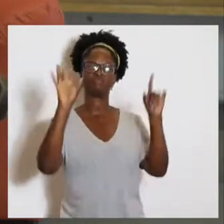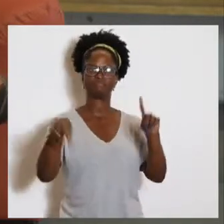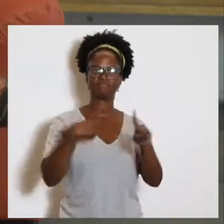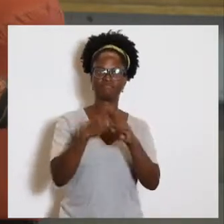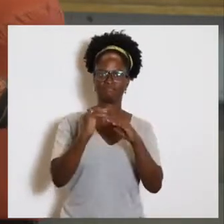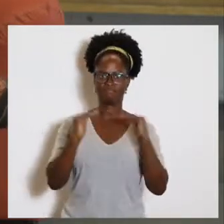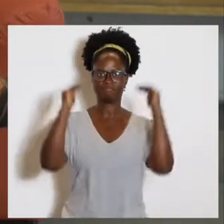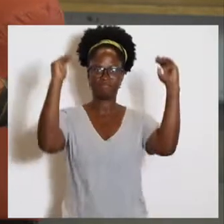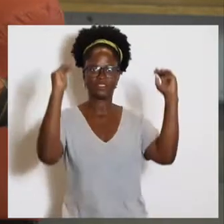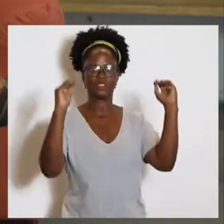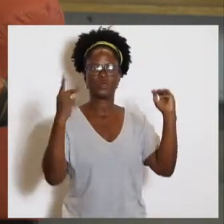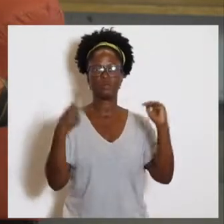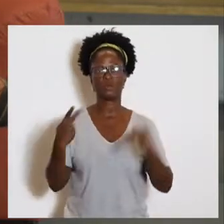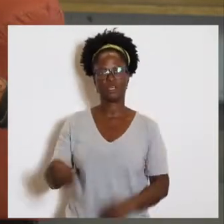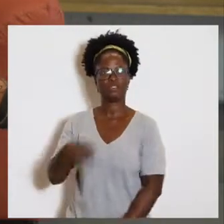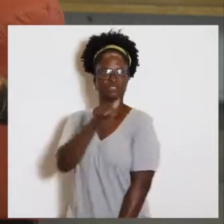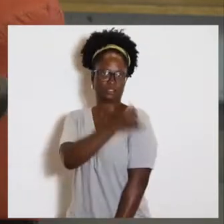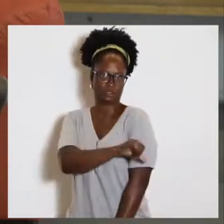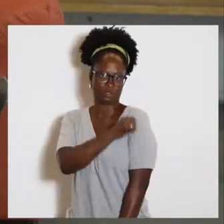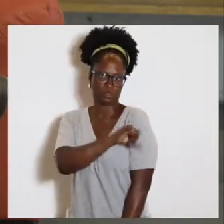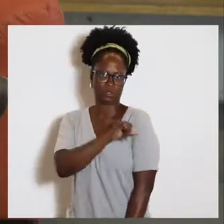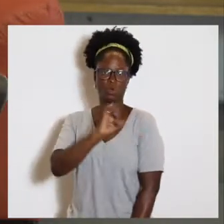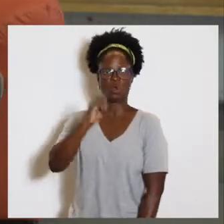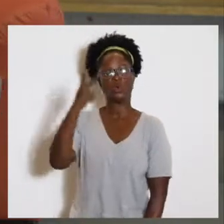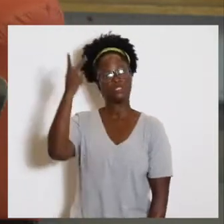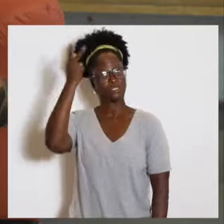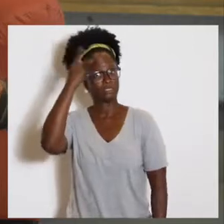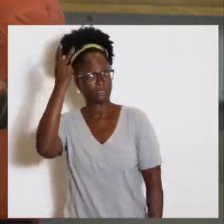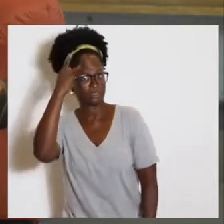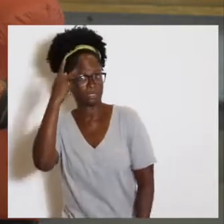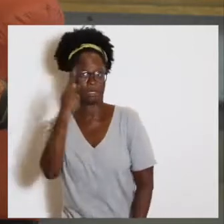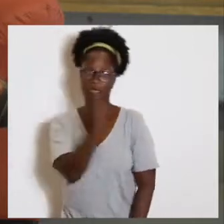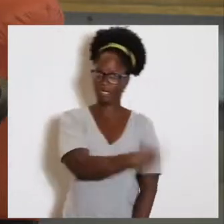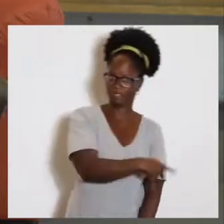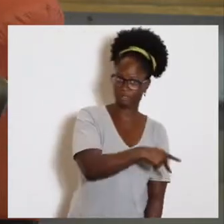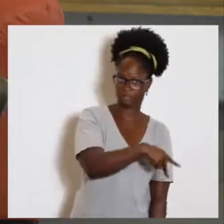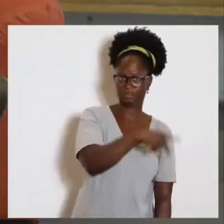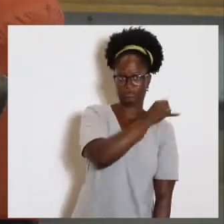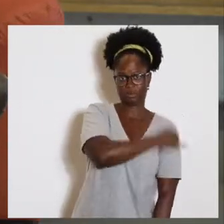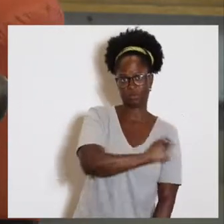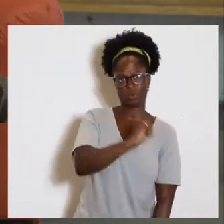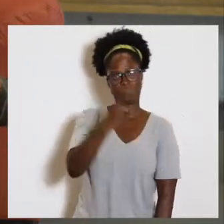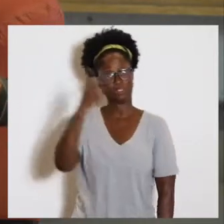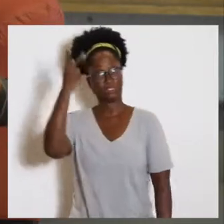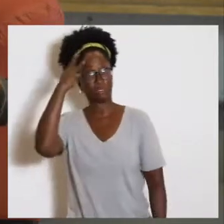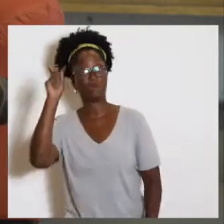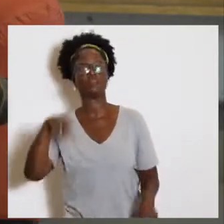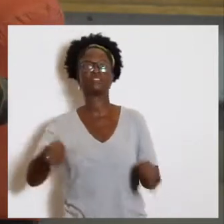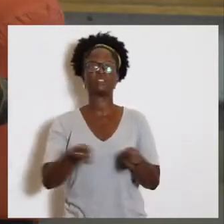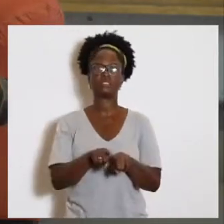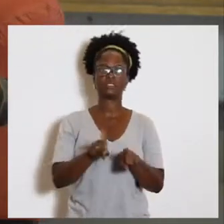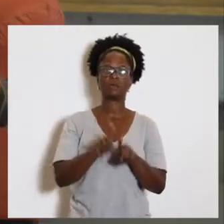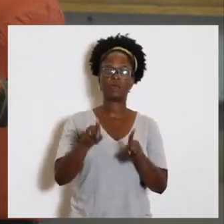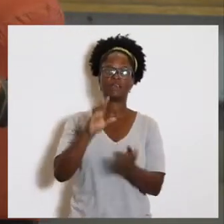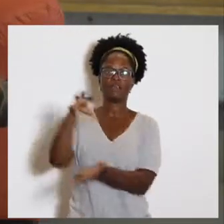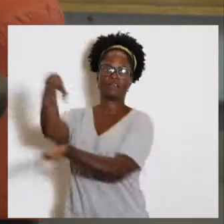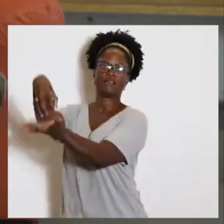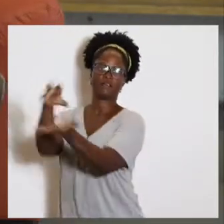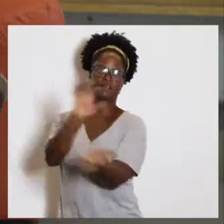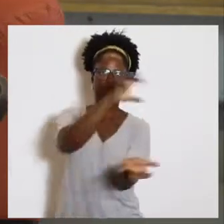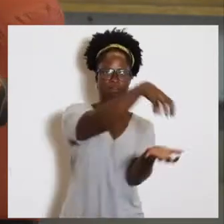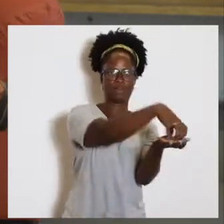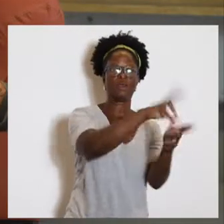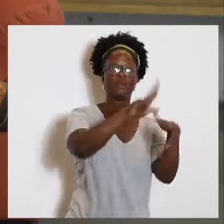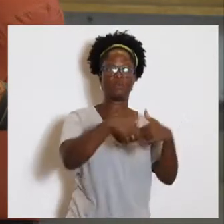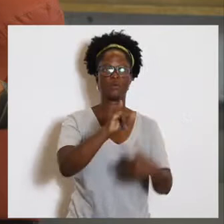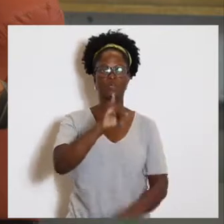a periferia do rio de janeiro ou a periferia de são paulo a periferia do rio de janeiro as periferias de são paulo também são centro por isso